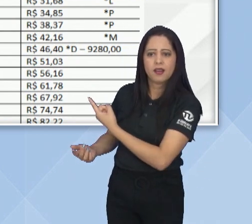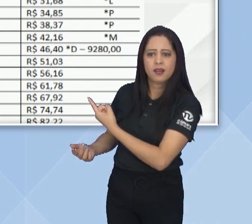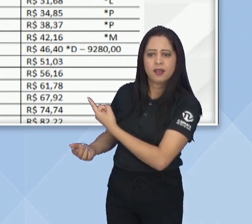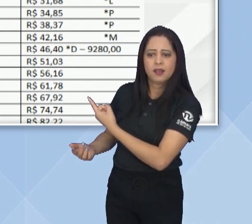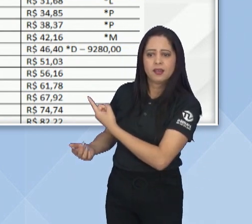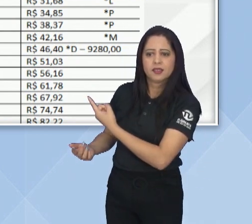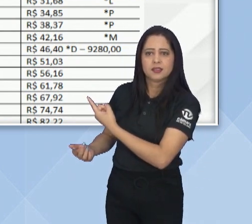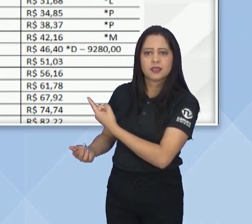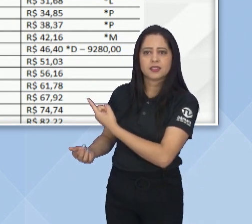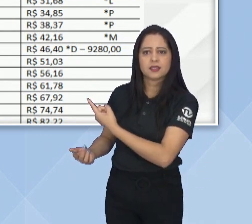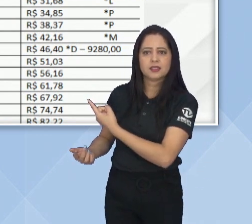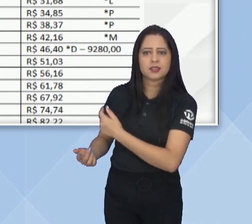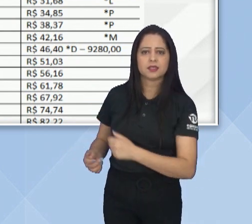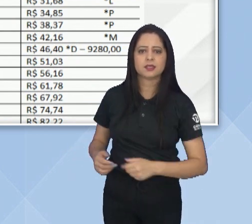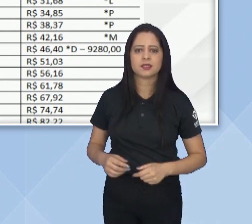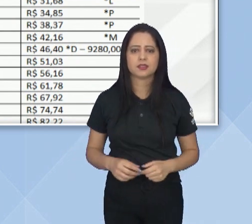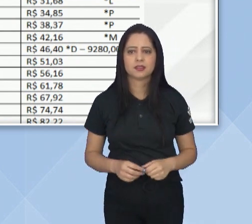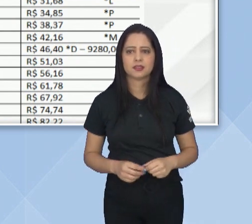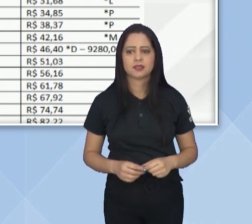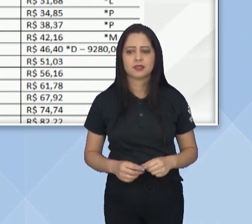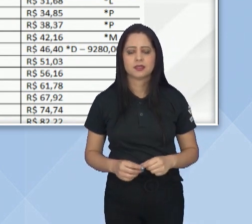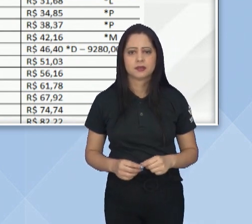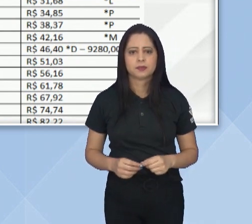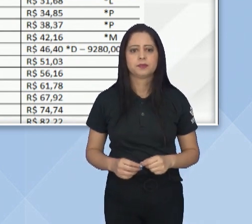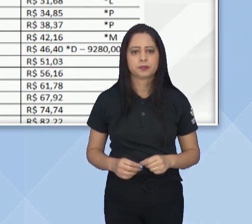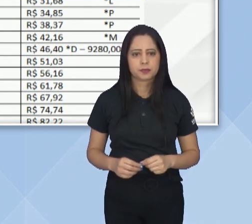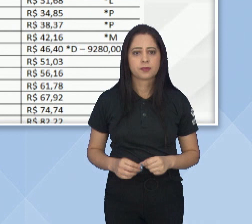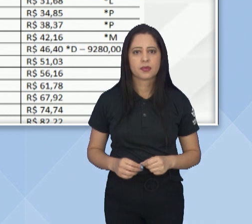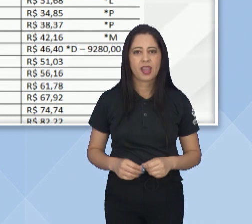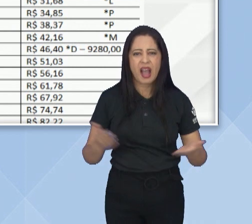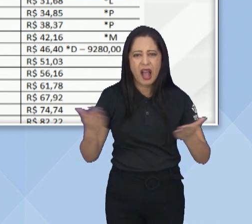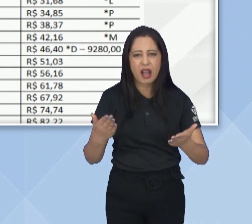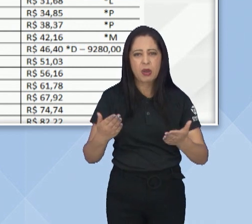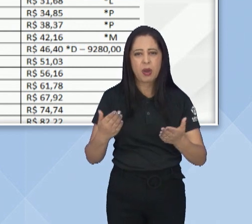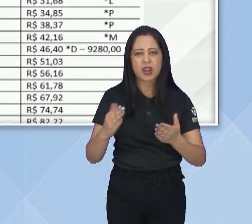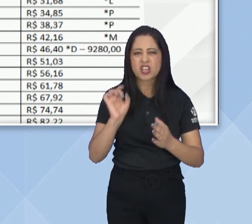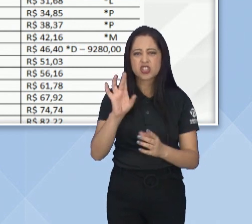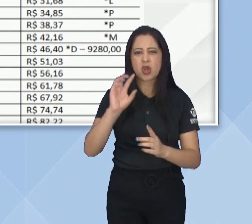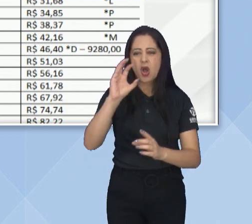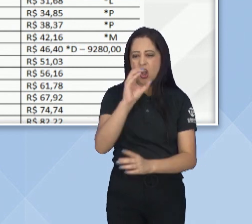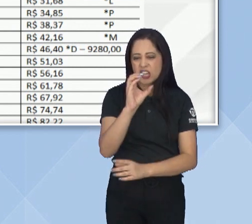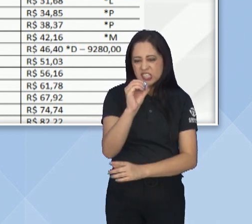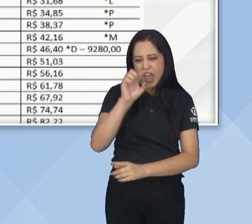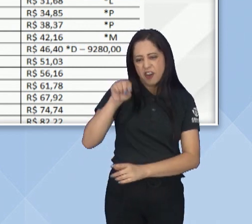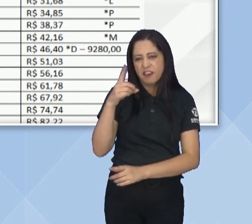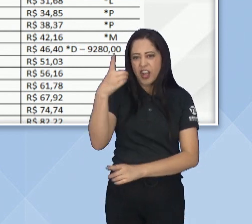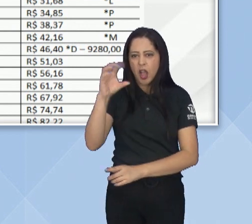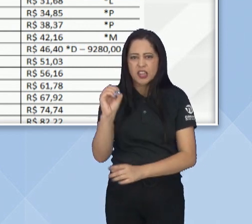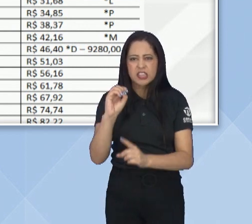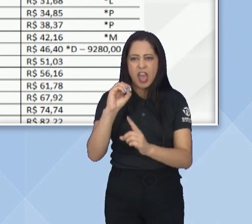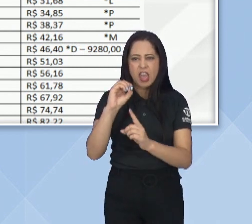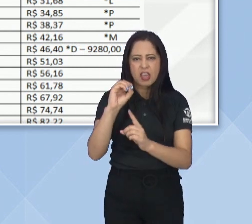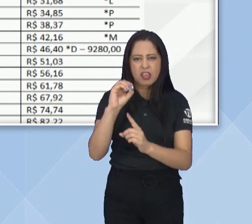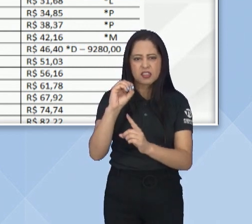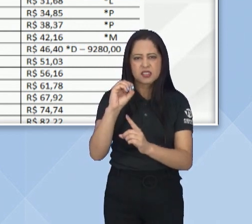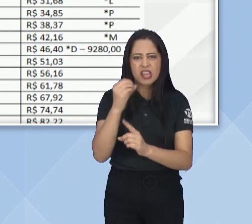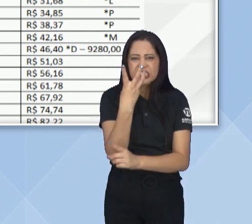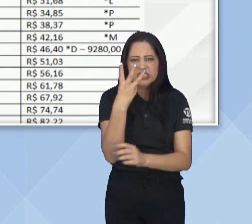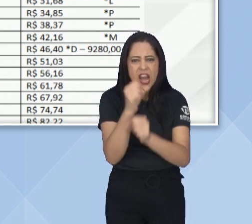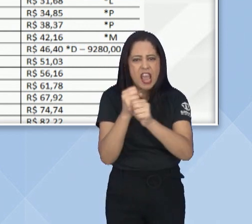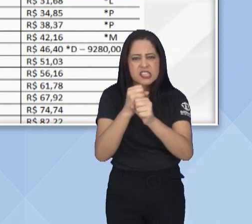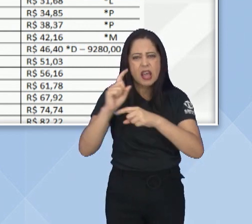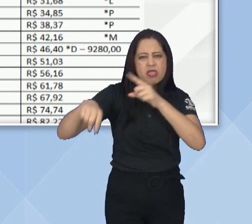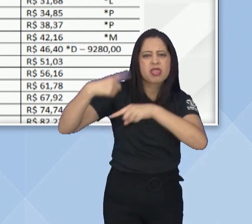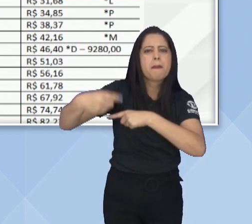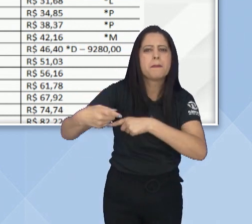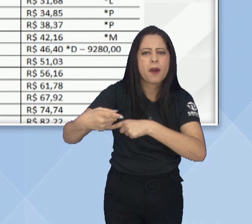mais. É o mesmo valor na aula. E depois aumenta 10 centavos. É 10 centavos que o professor vai receber depois de 3 anos de trabalho,